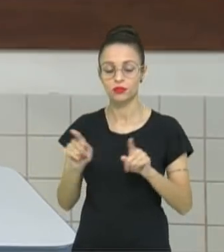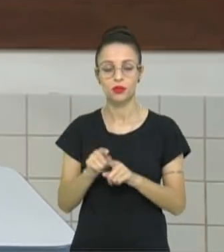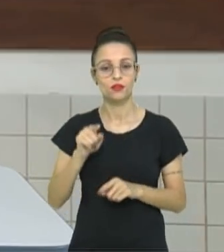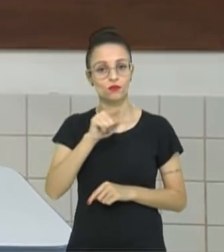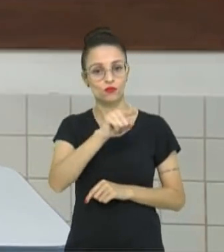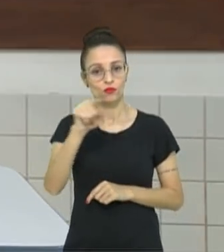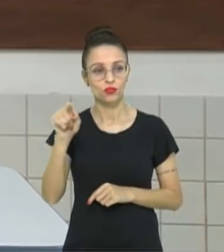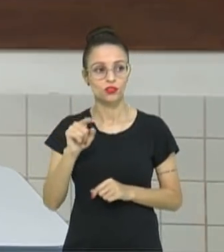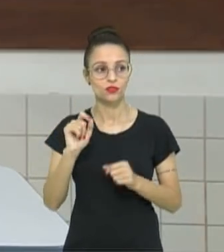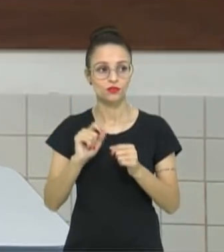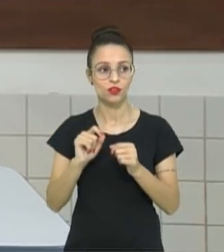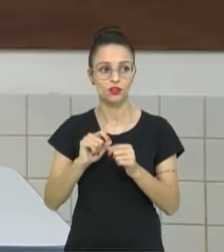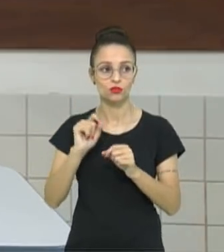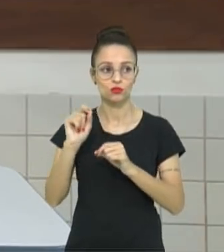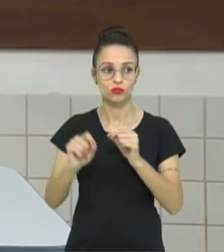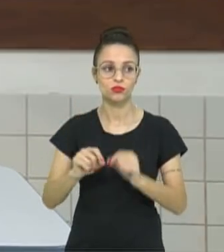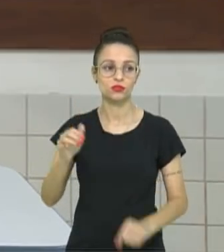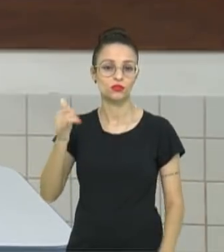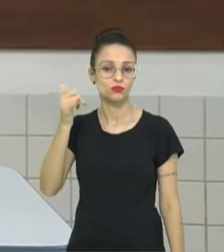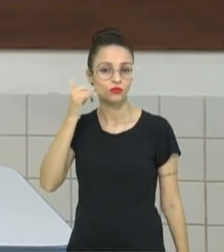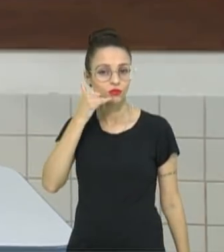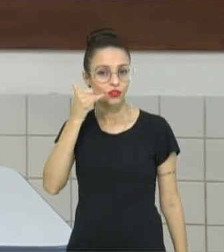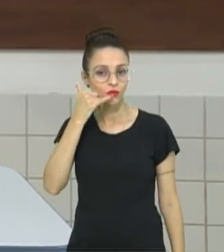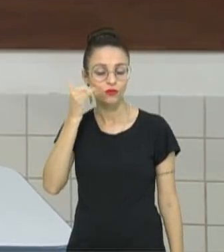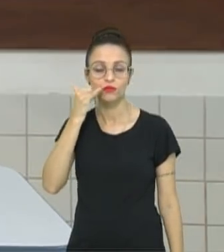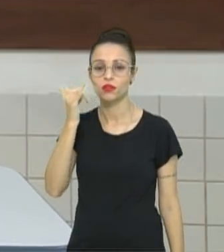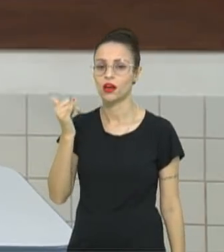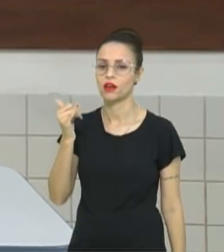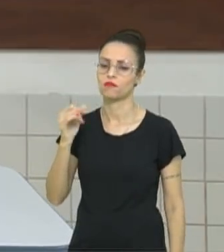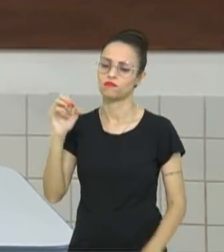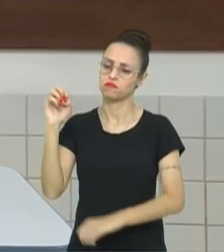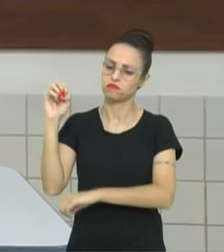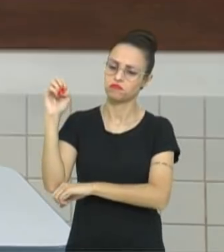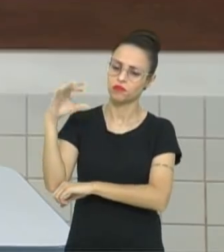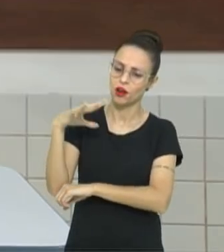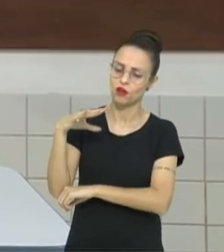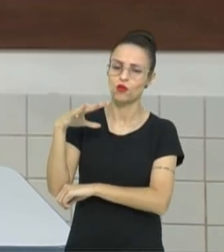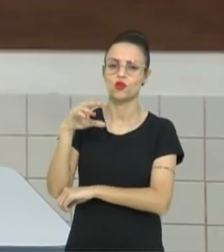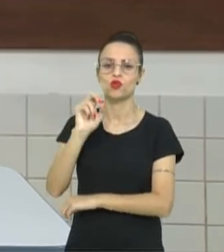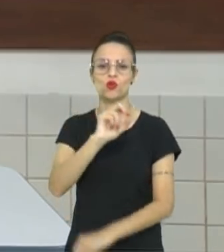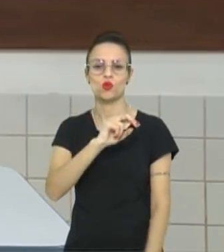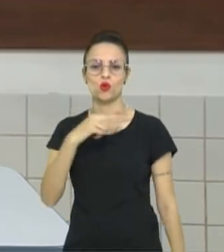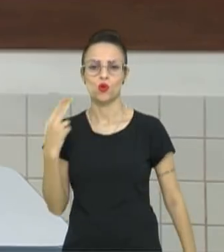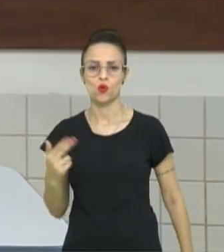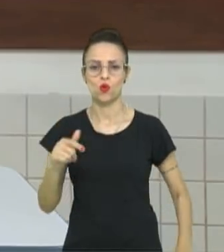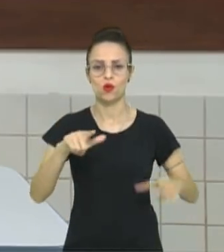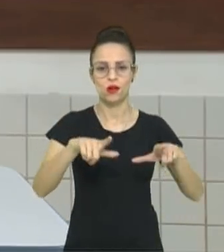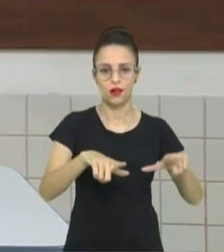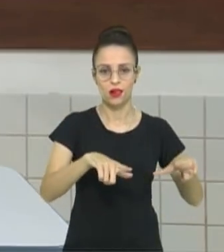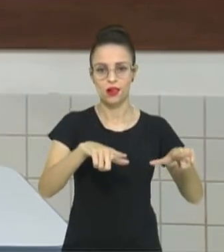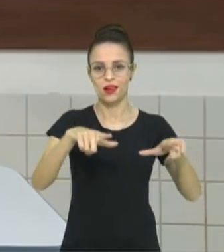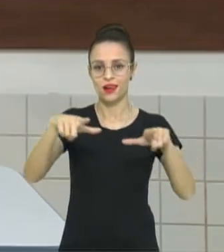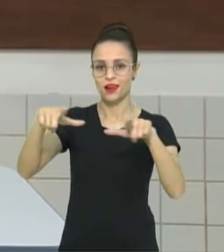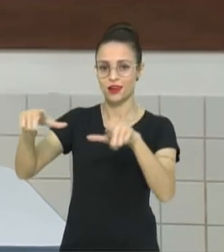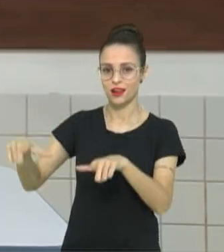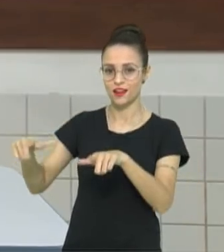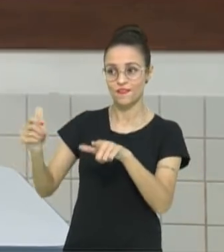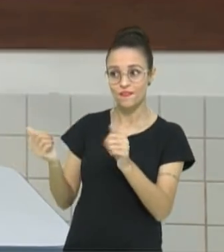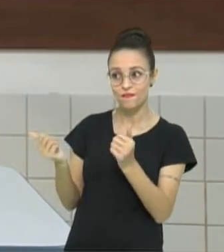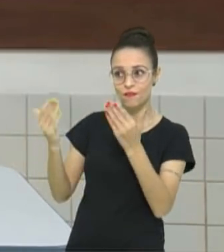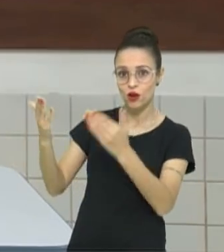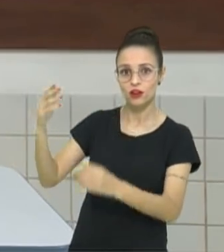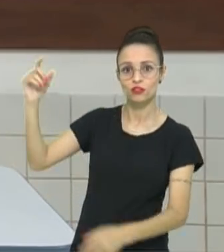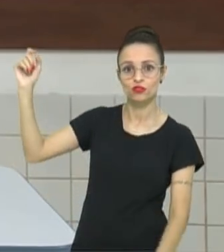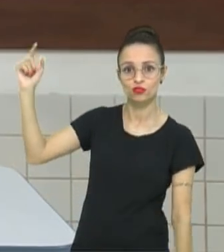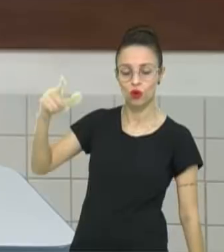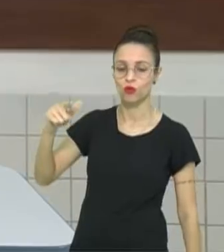vai pegar, né, um celular, ou um abajur, ou você vai levar a sua maquete lá no sol e vai